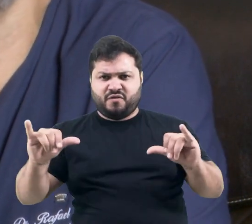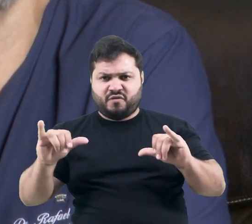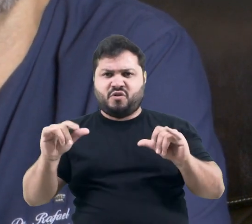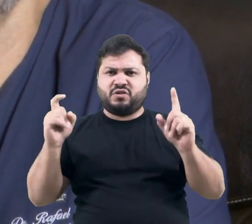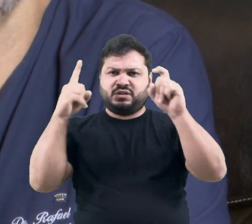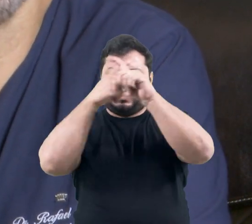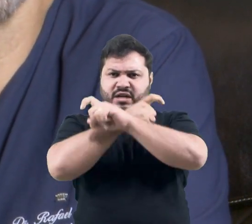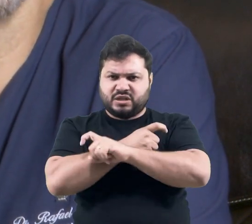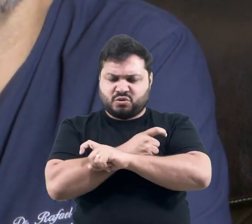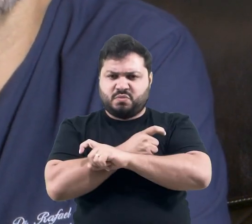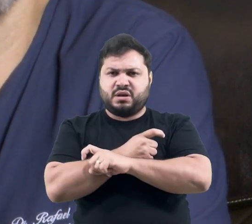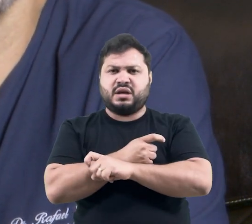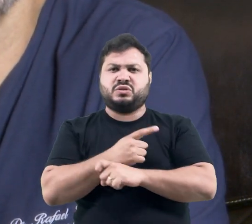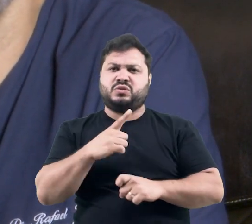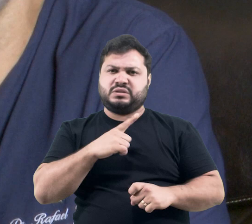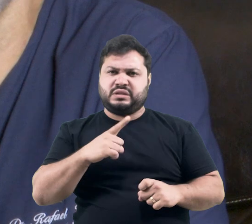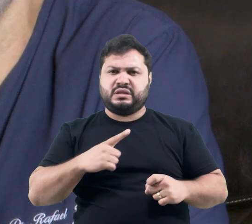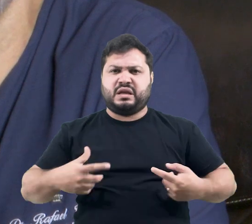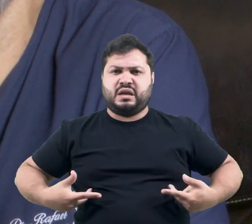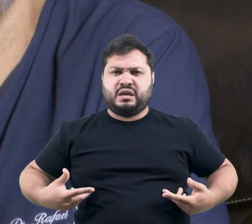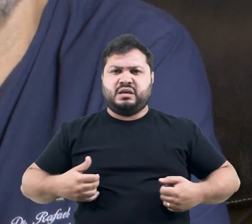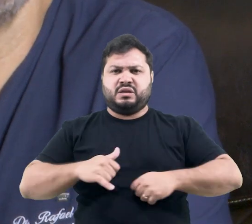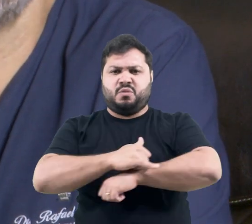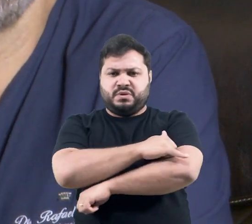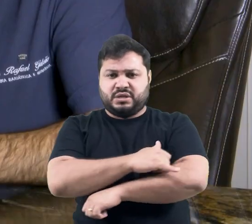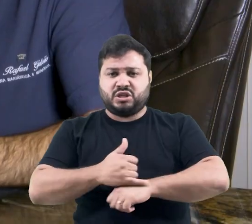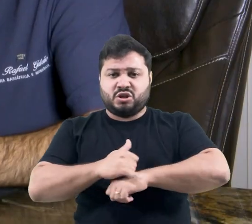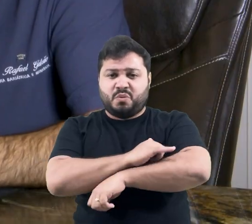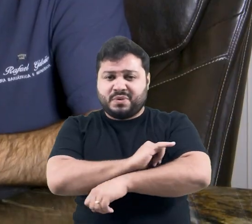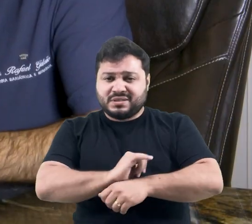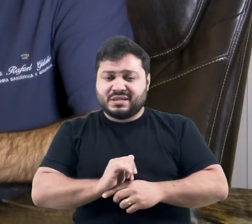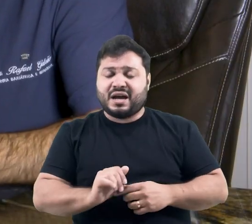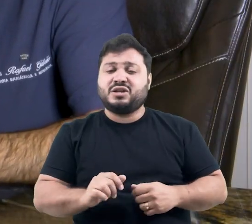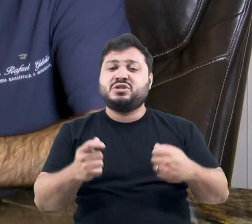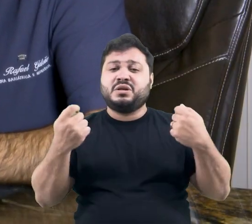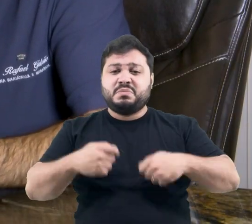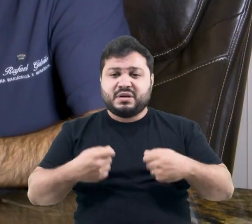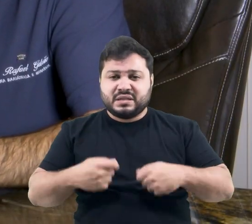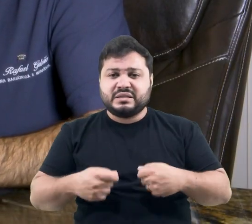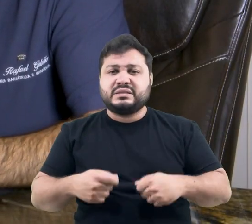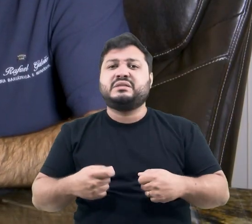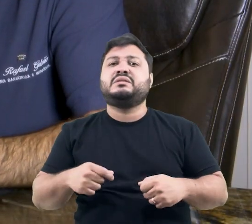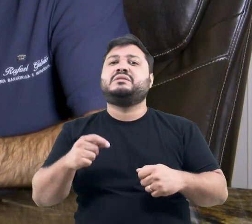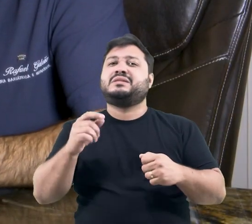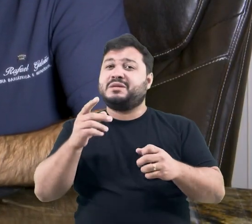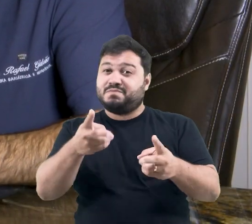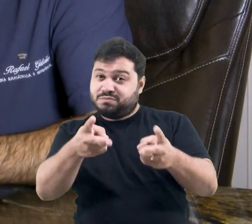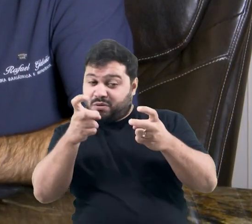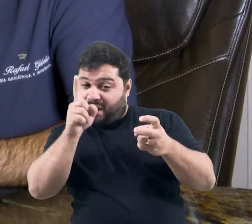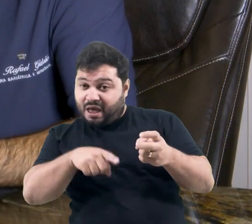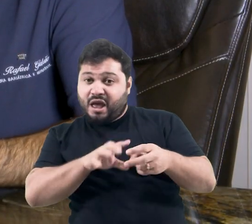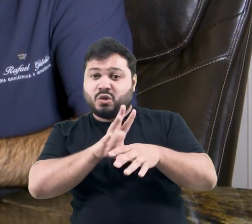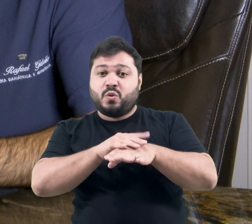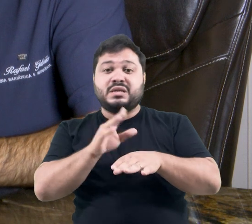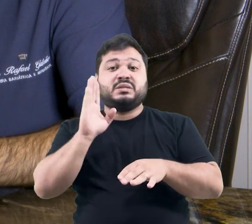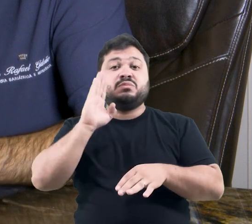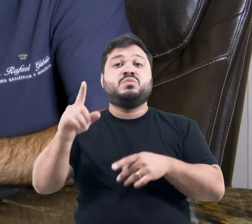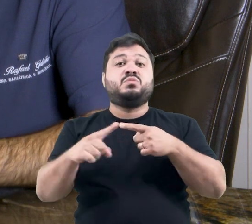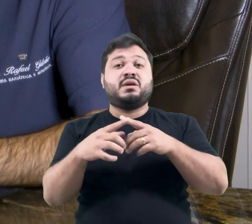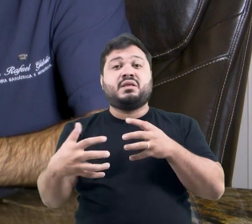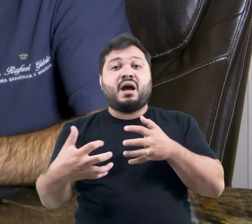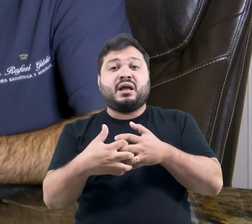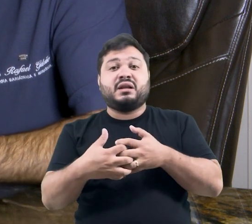reforça as complicações decorrentes da obesidade. A obesidade, ela tem que ser encarada uma doença, principalmente porque